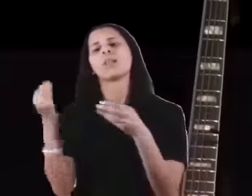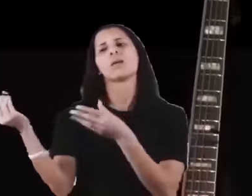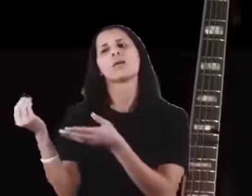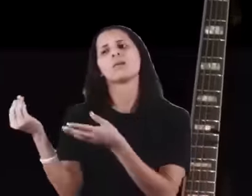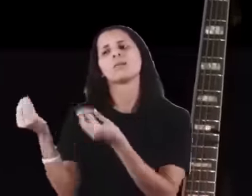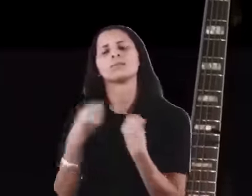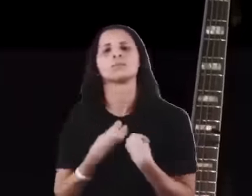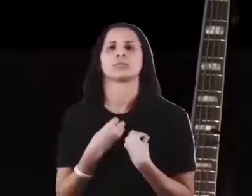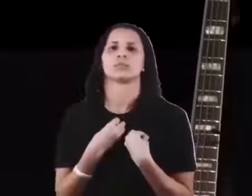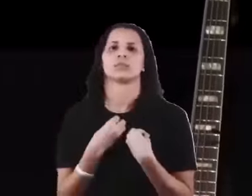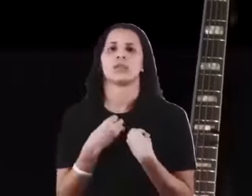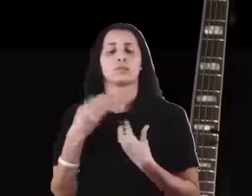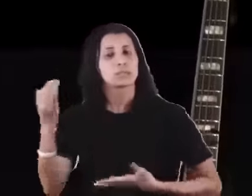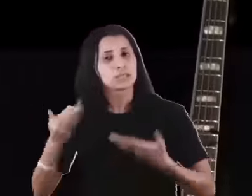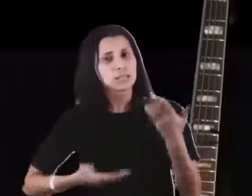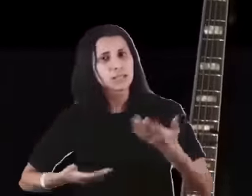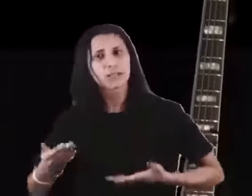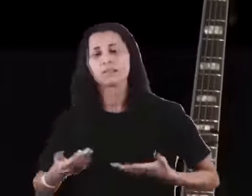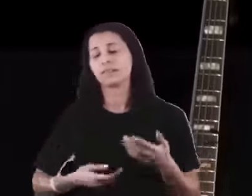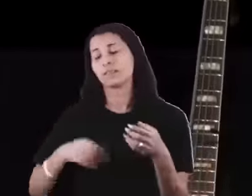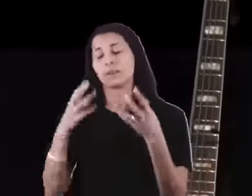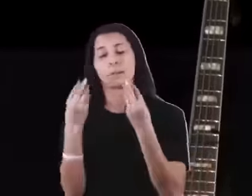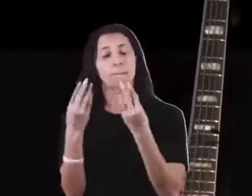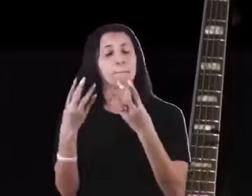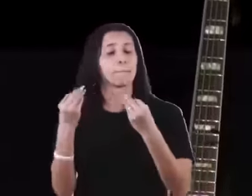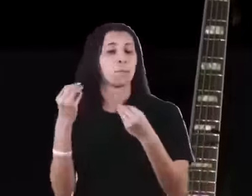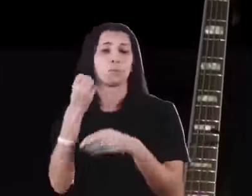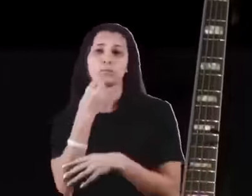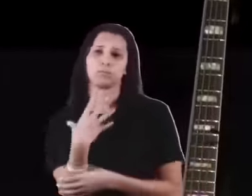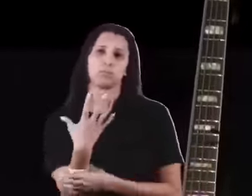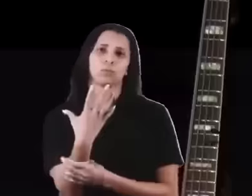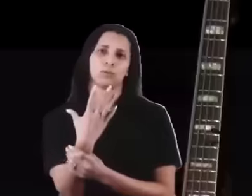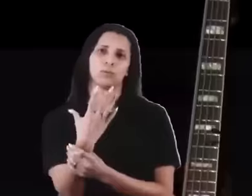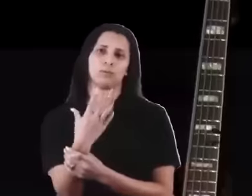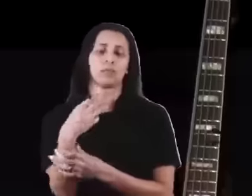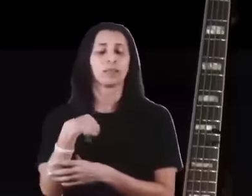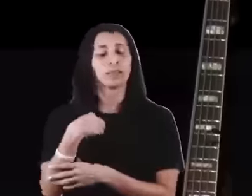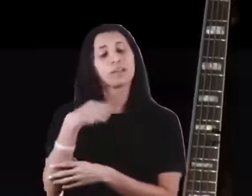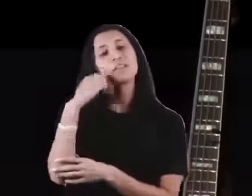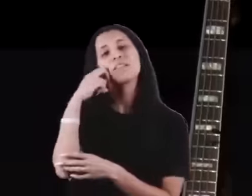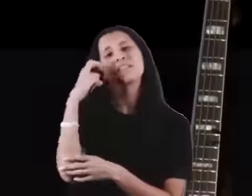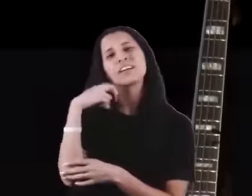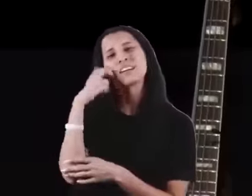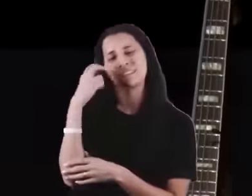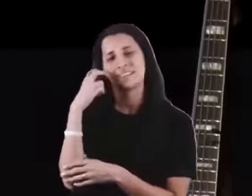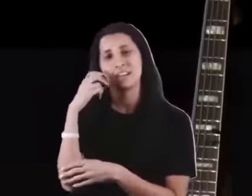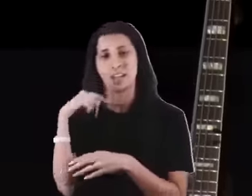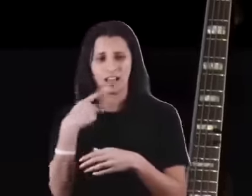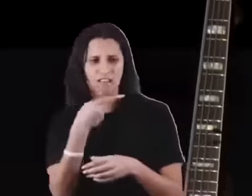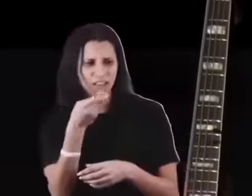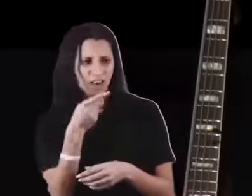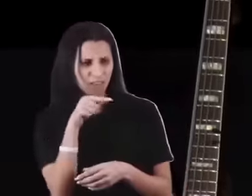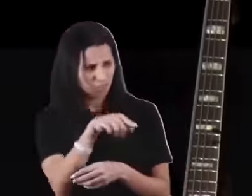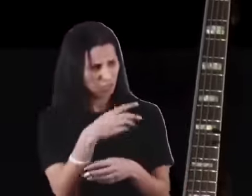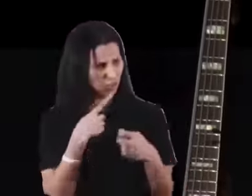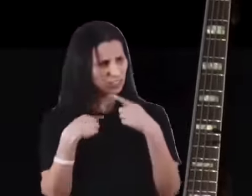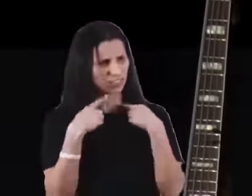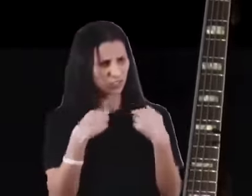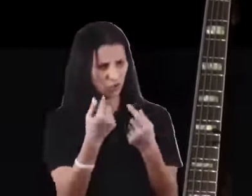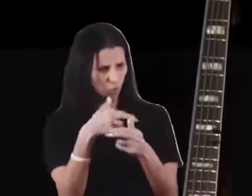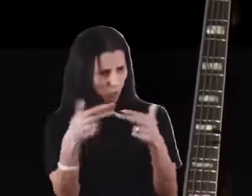via com tanta dedicação que ele me constrangeu ele diz o que a senhora deseja a senhora quer mais alguma coisa